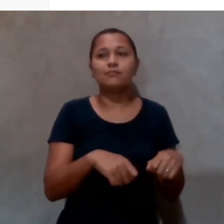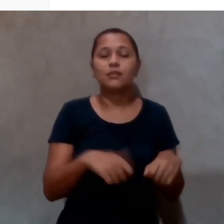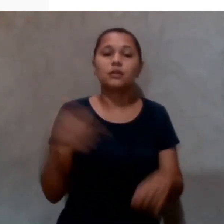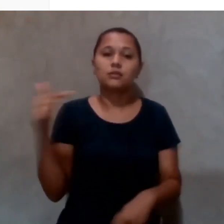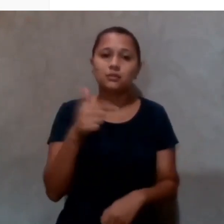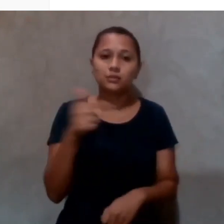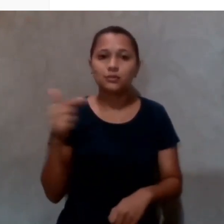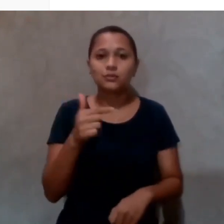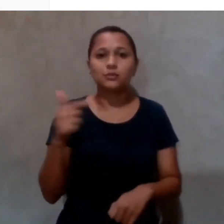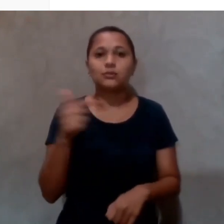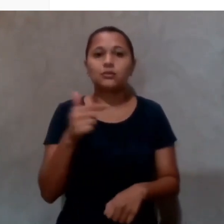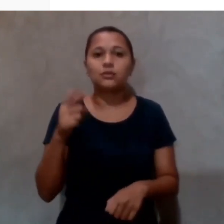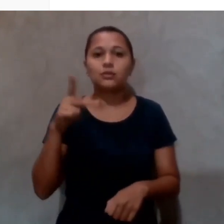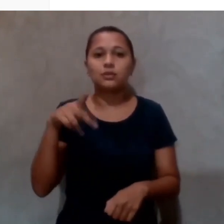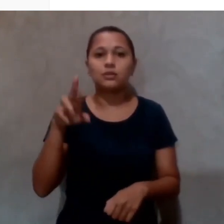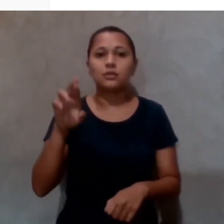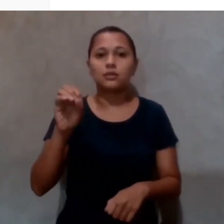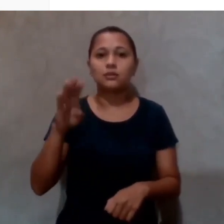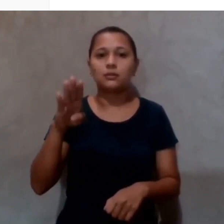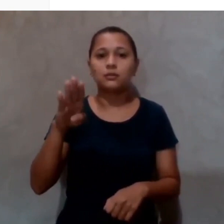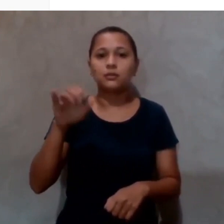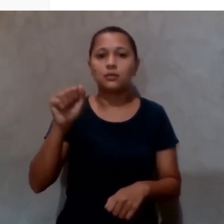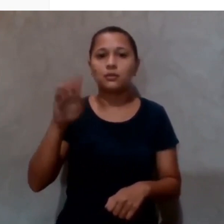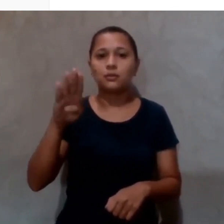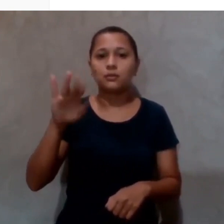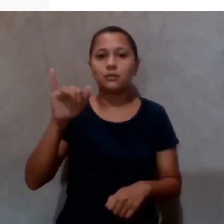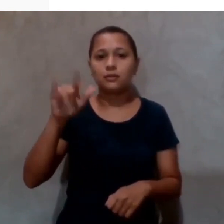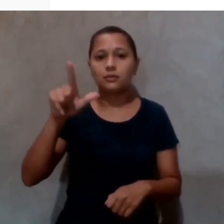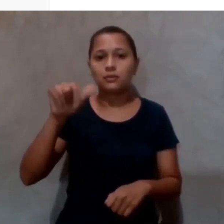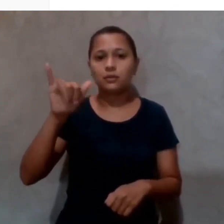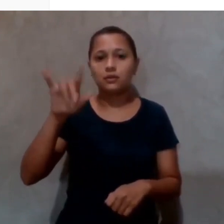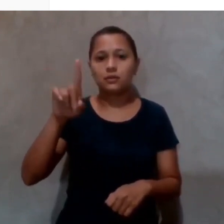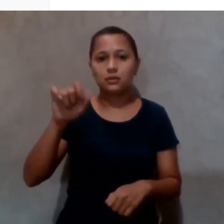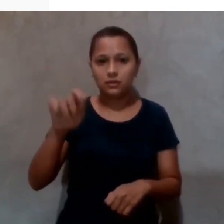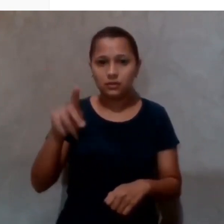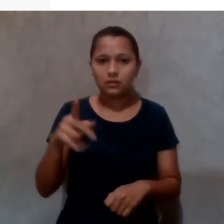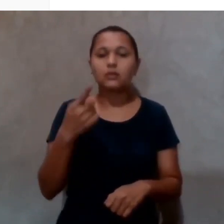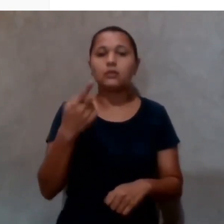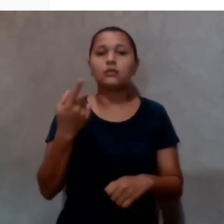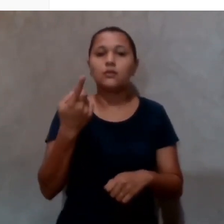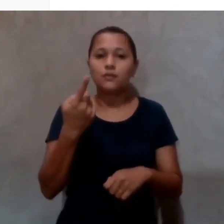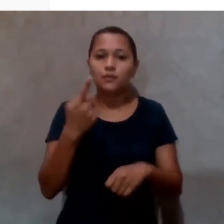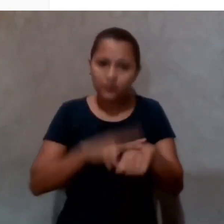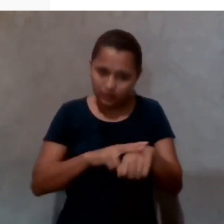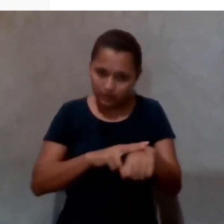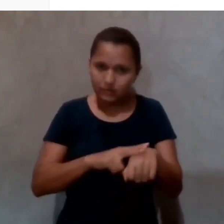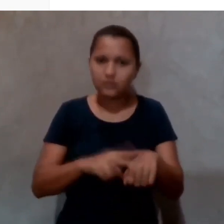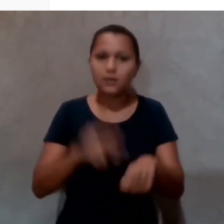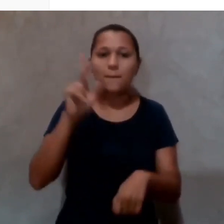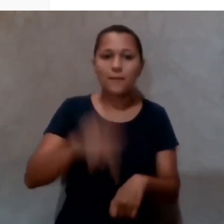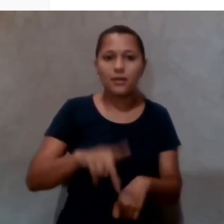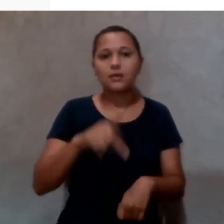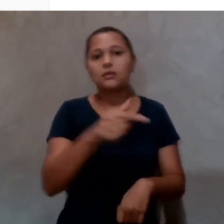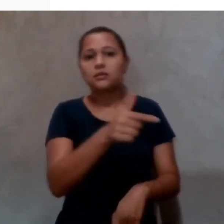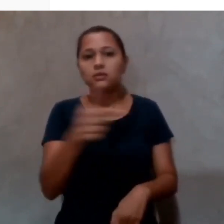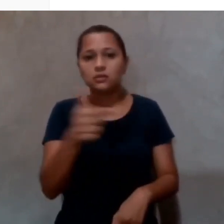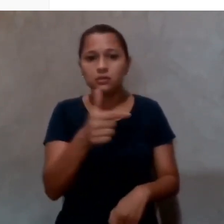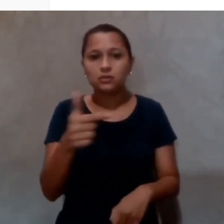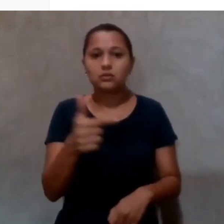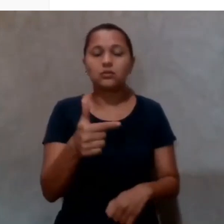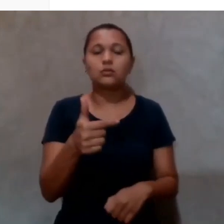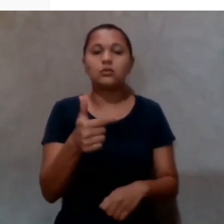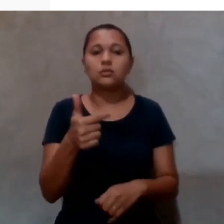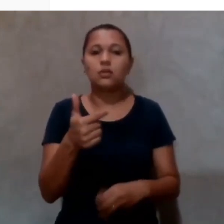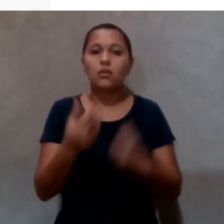probabilidade de acusar a cor verde, nós vamos representar por P de 2, que como a cor verde vai aparecer